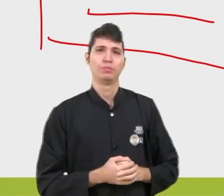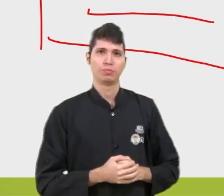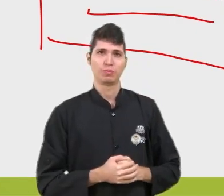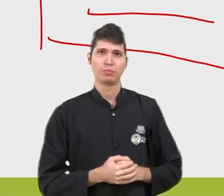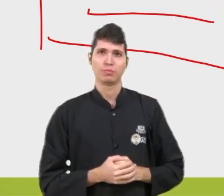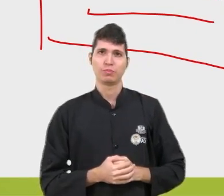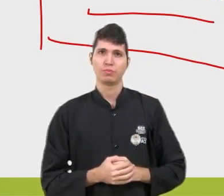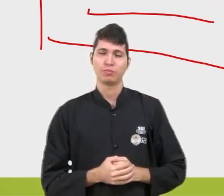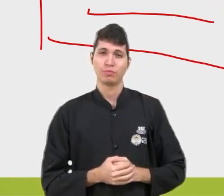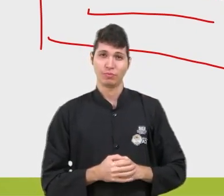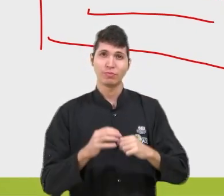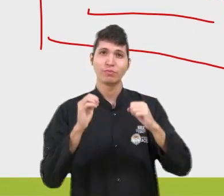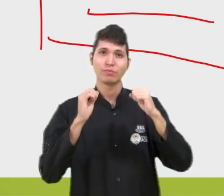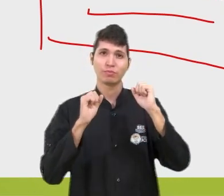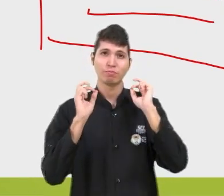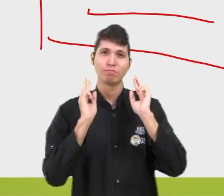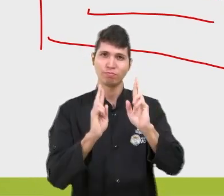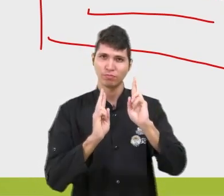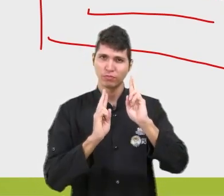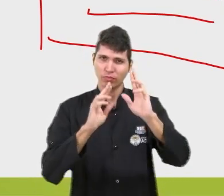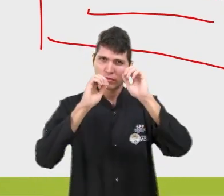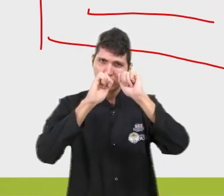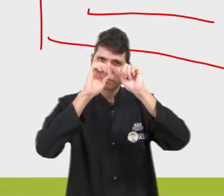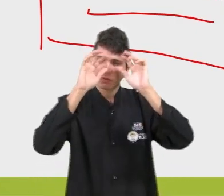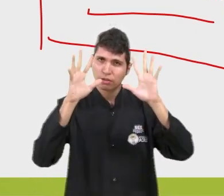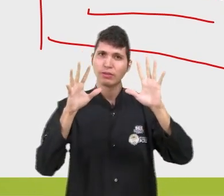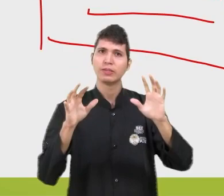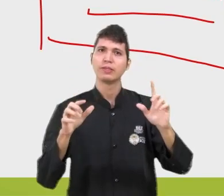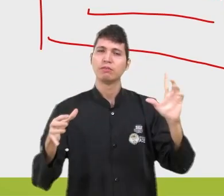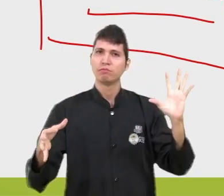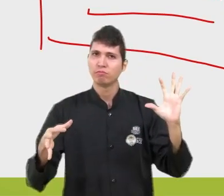Espero que tenha ficado clara essa questão dos conectivos